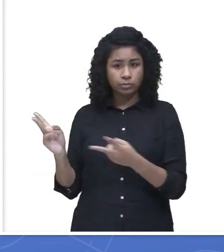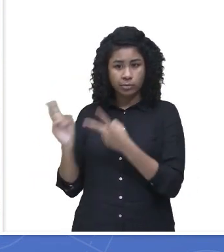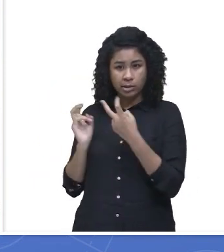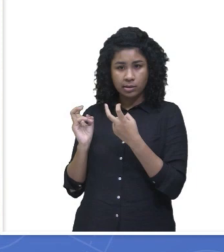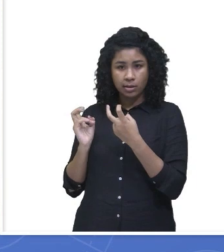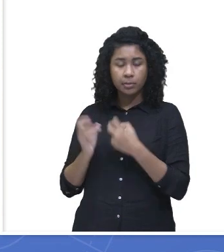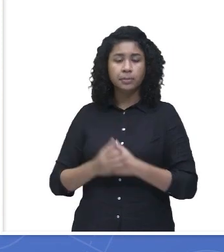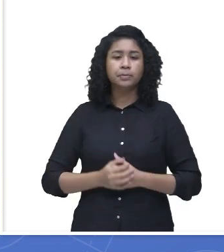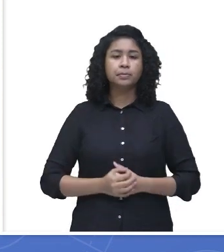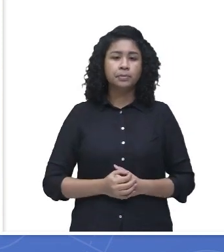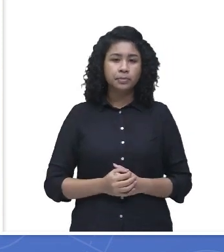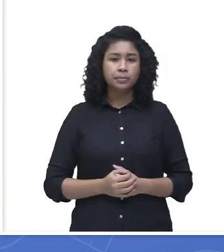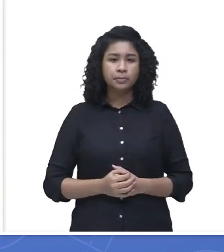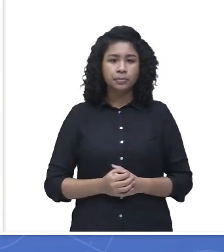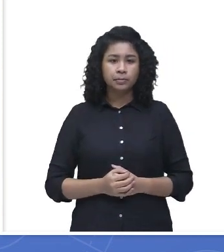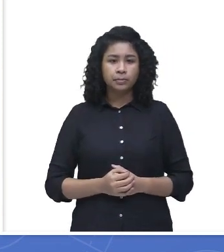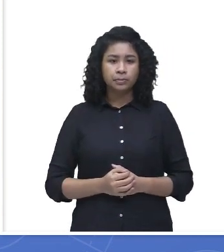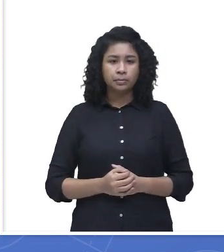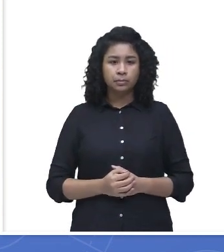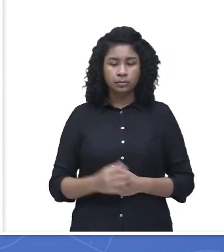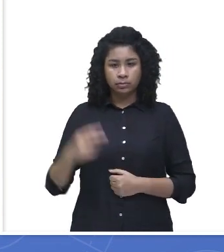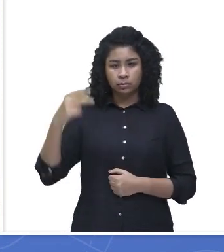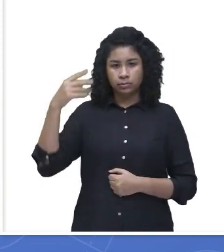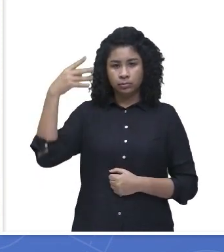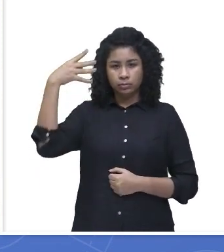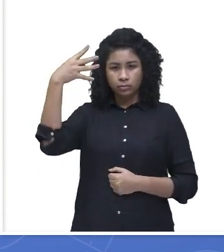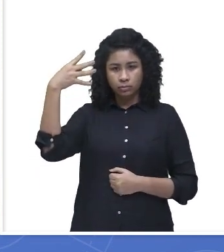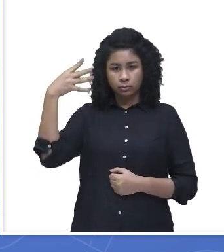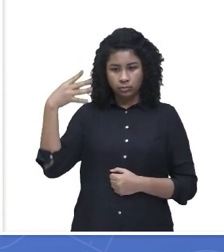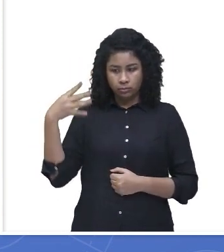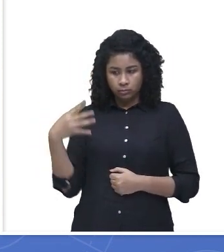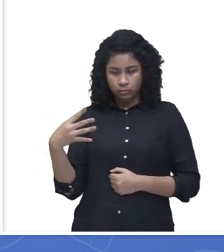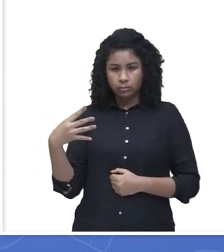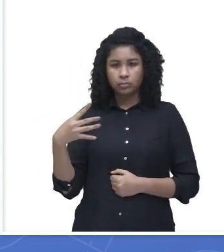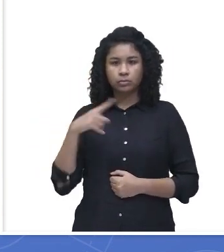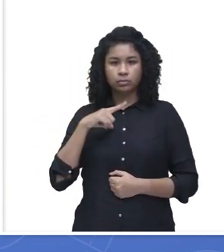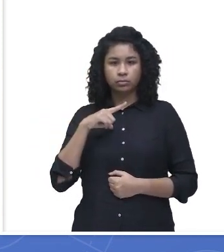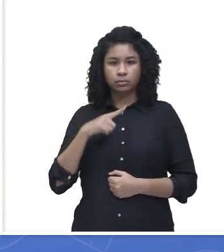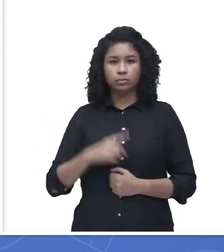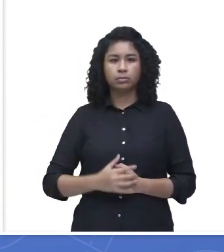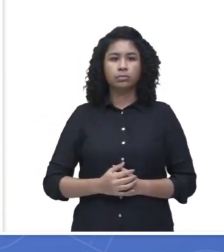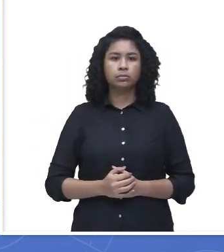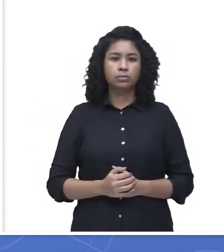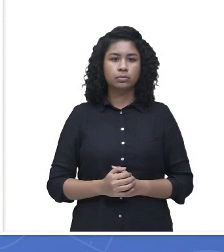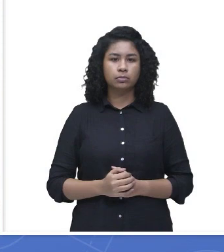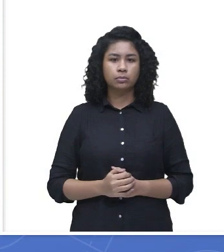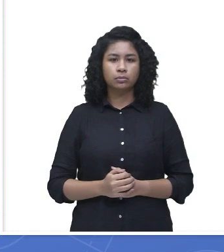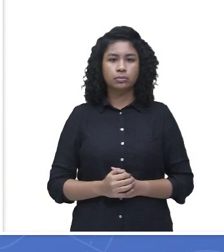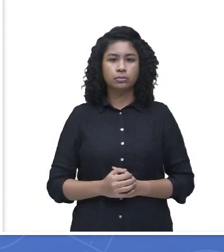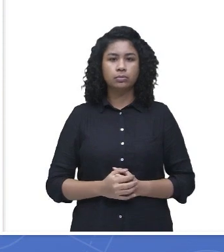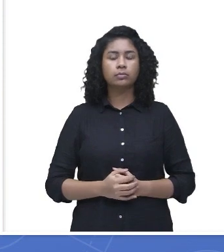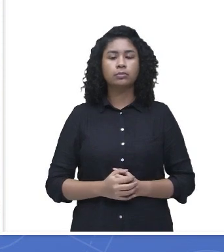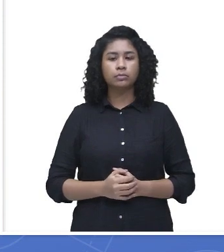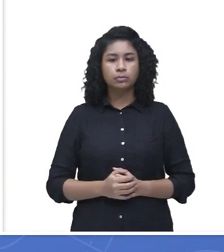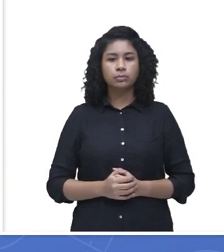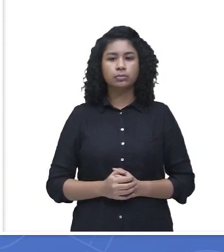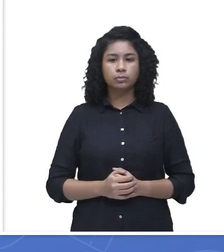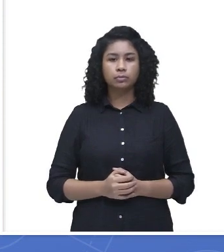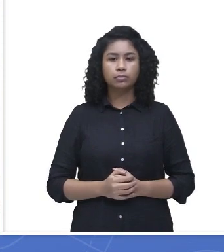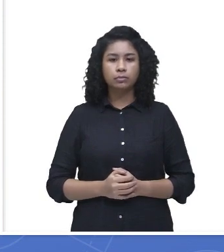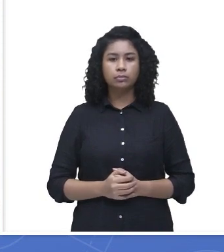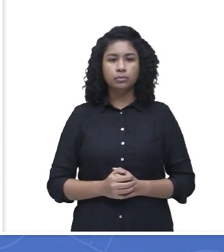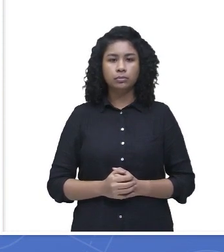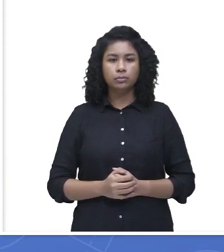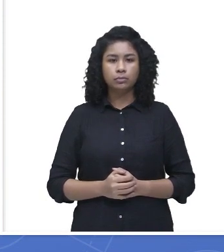quarteto, observe, temos dois quartetos, certo? Na sequência, olha só, o outro quarteto, e vamos ter